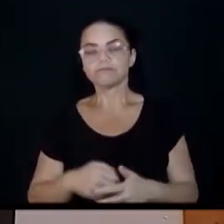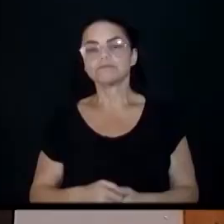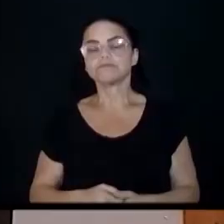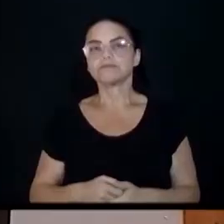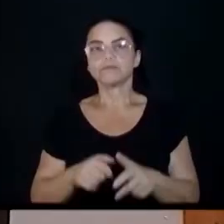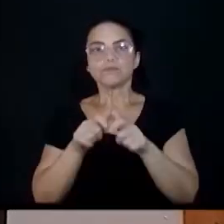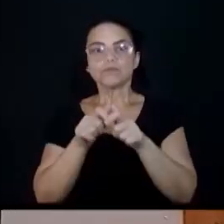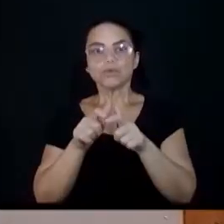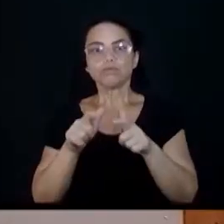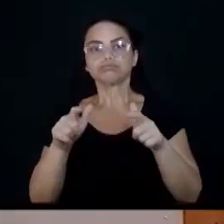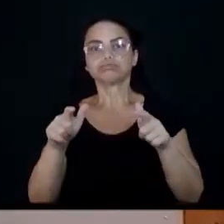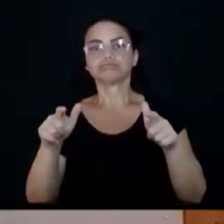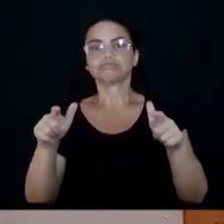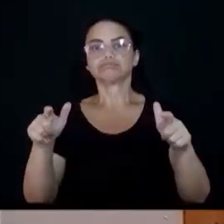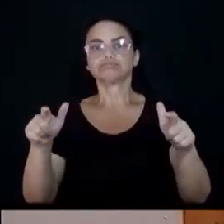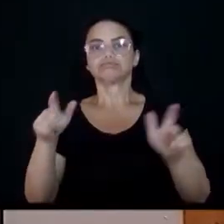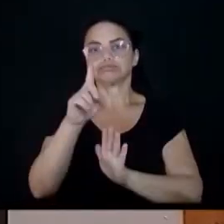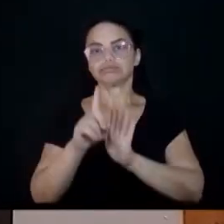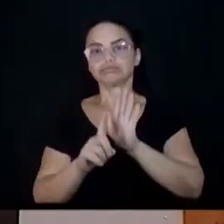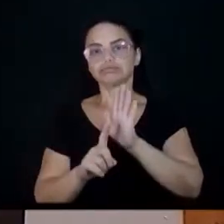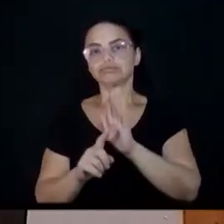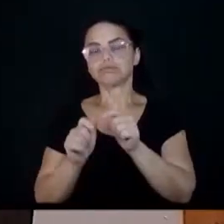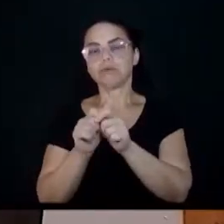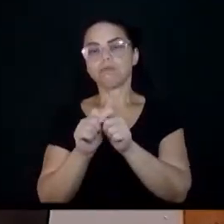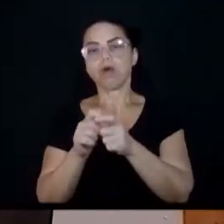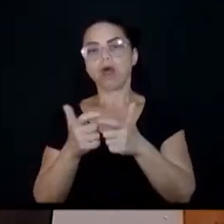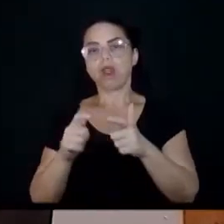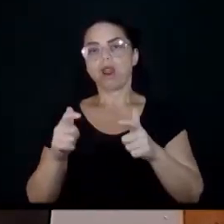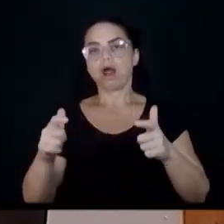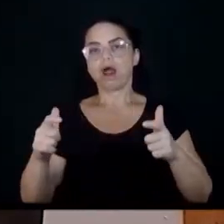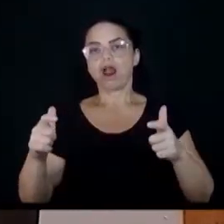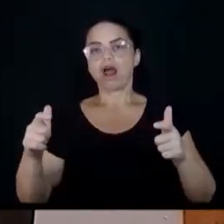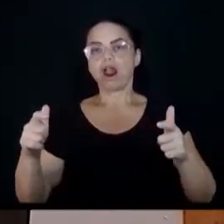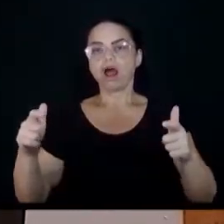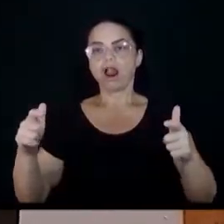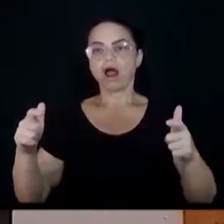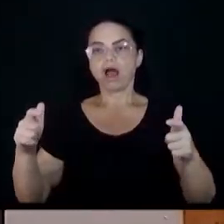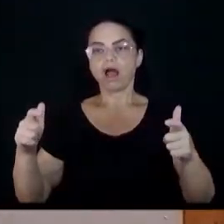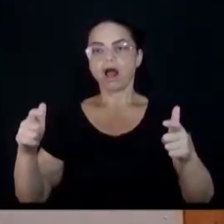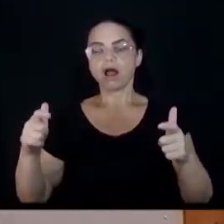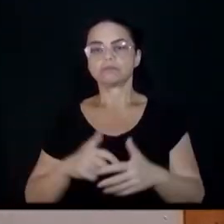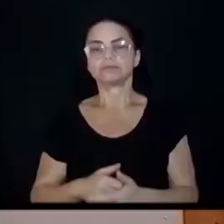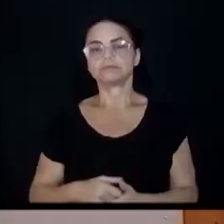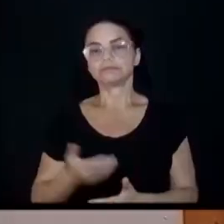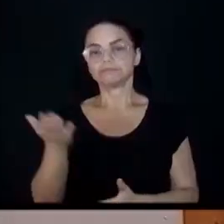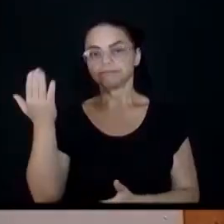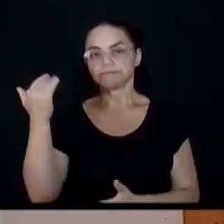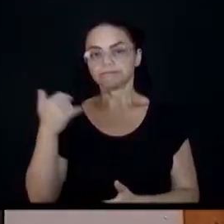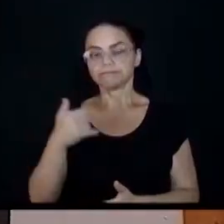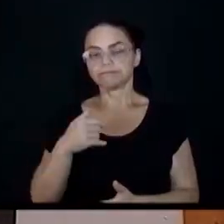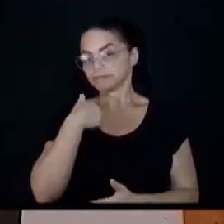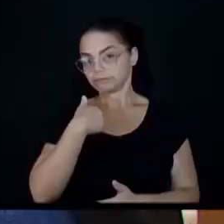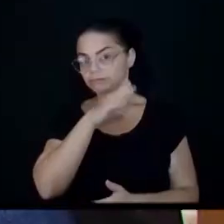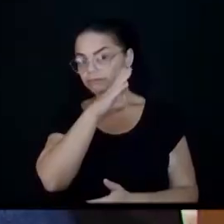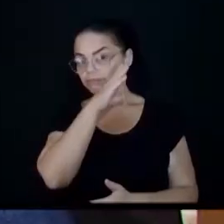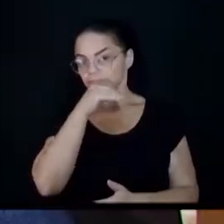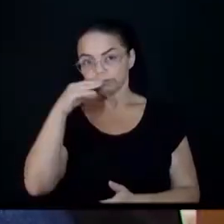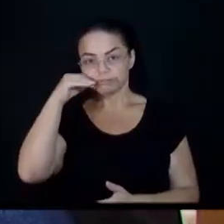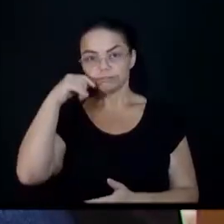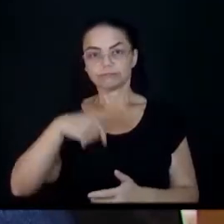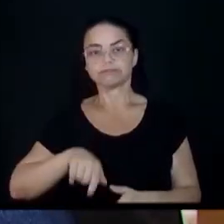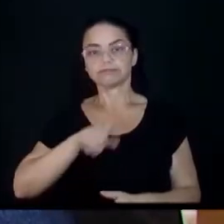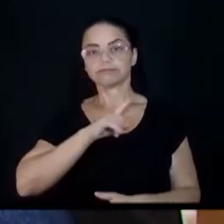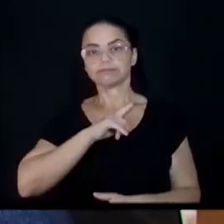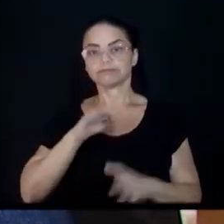ser, ela foi aumentando cada vez mais. Na época eu era uma adolescente, mas parte da minha família ajudava